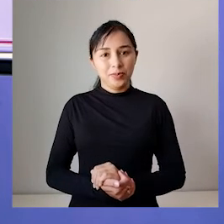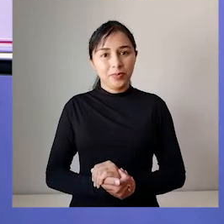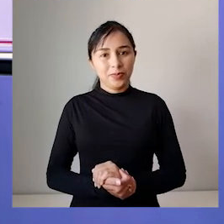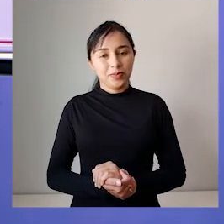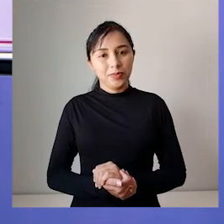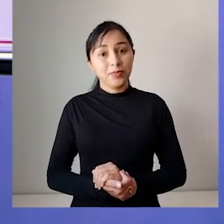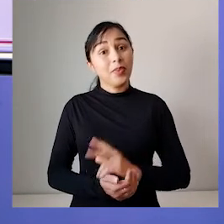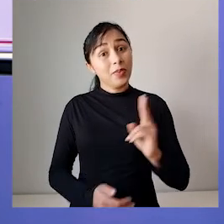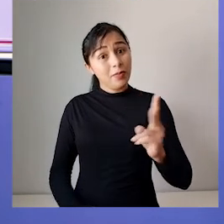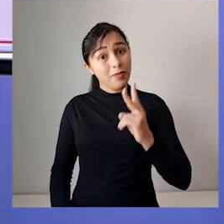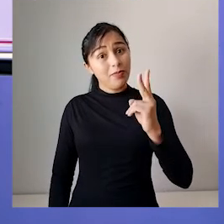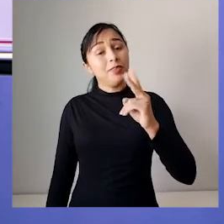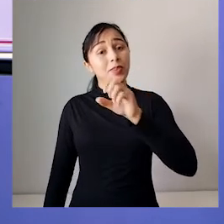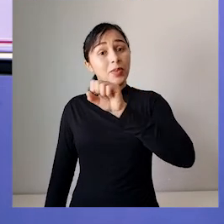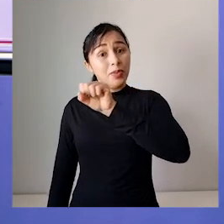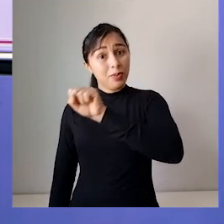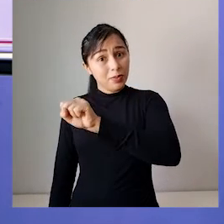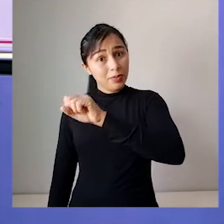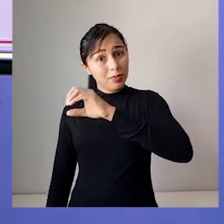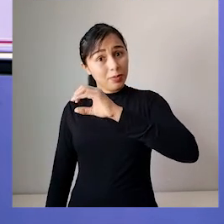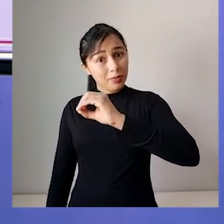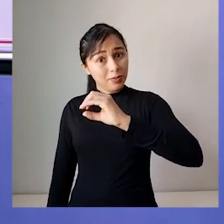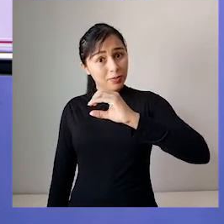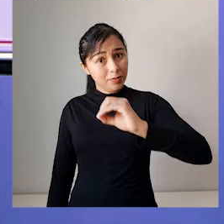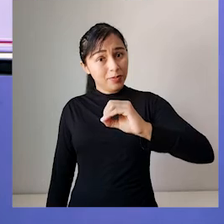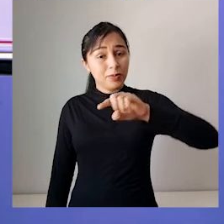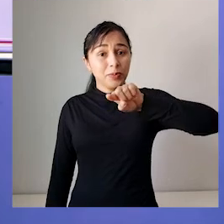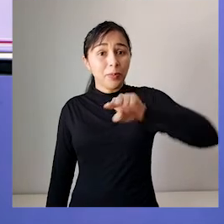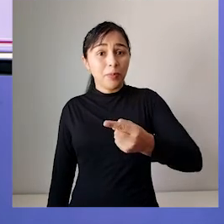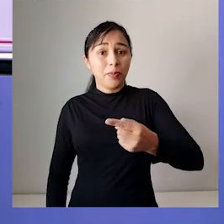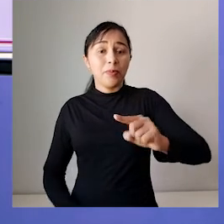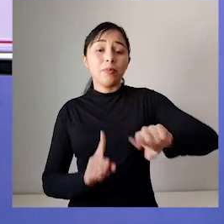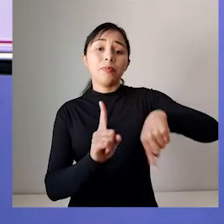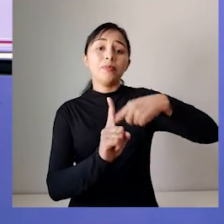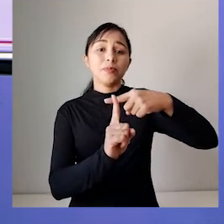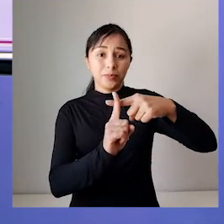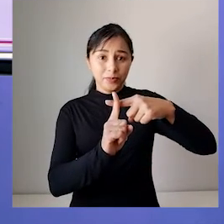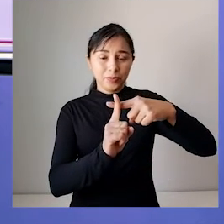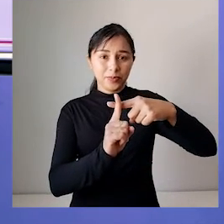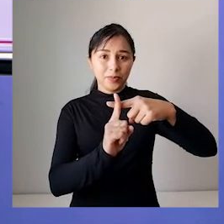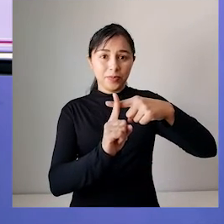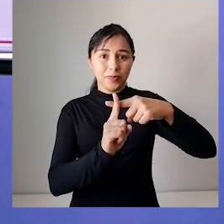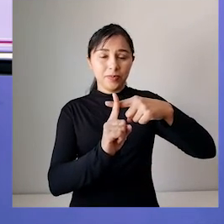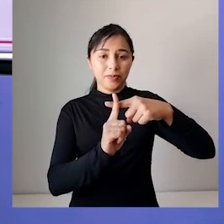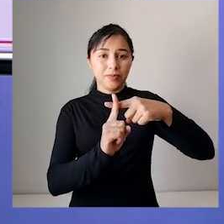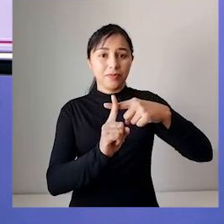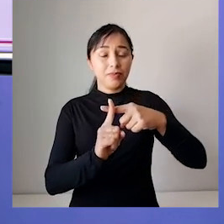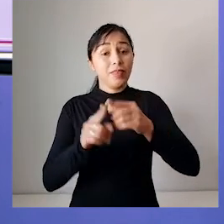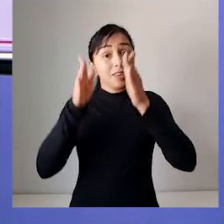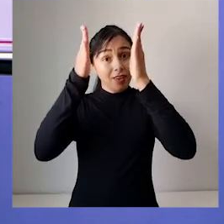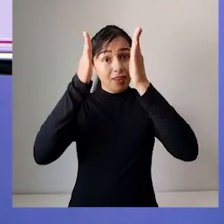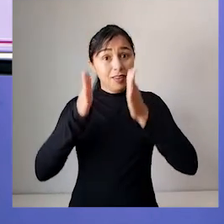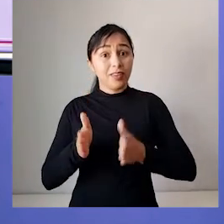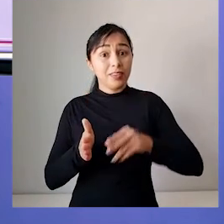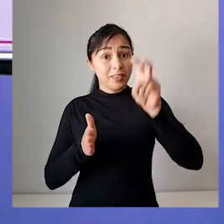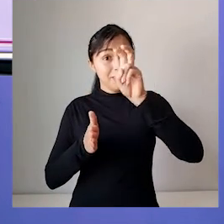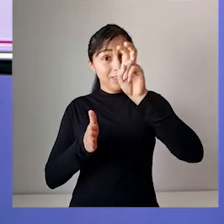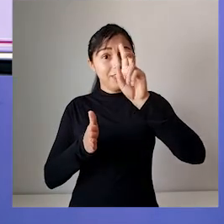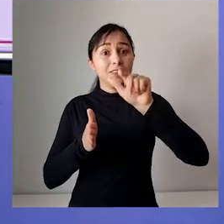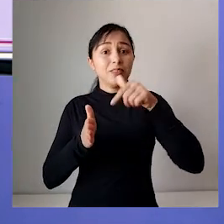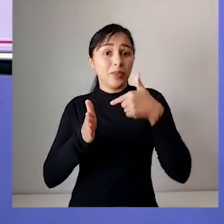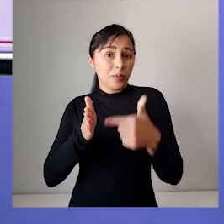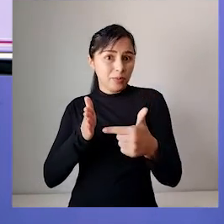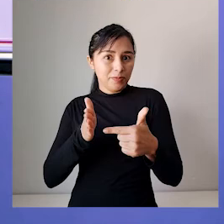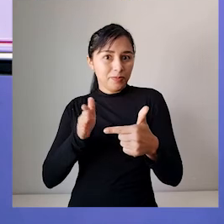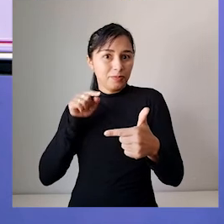eu tenho aqui o número 800.000 mais, vou pegar a quinta ordem, que é o algarismo